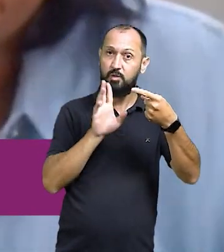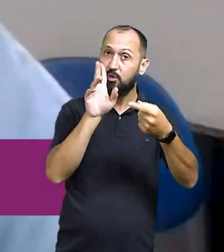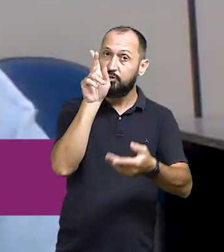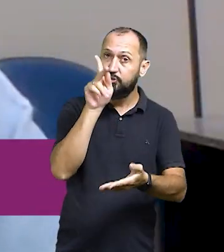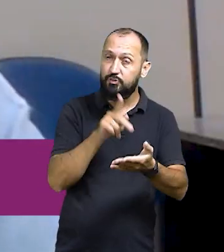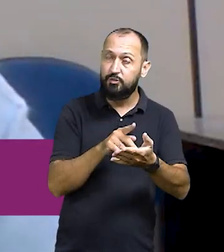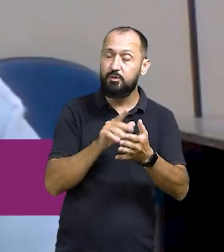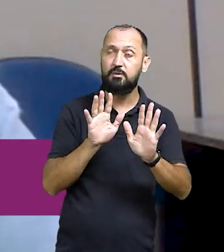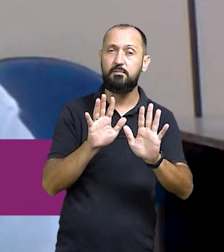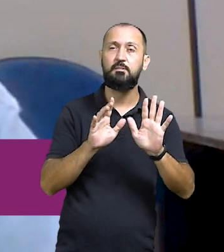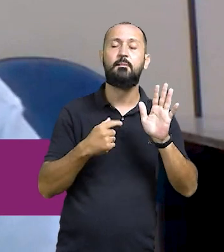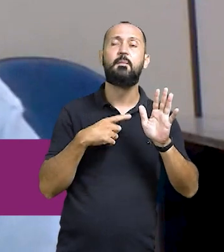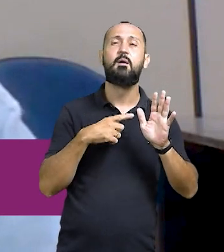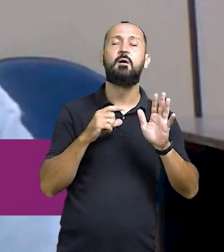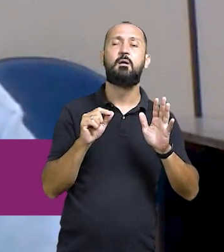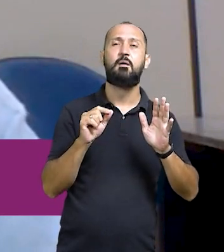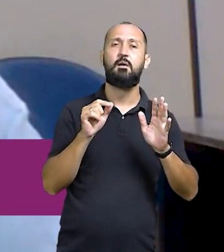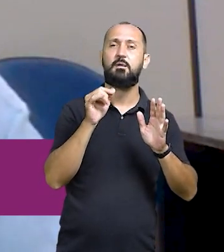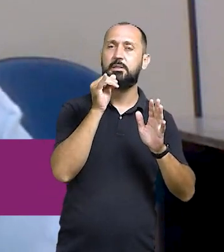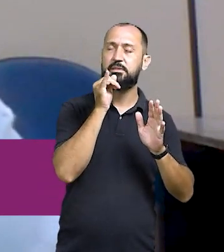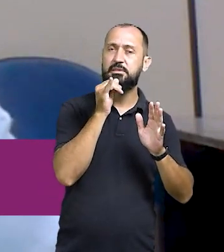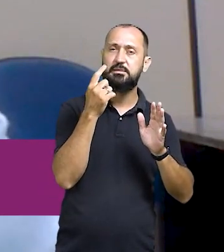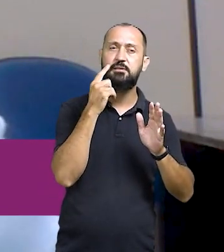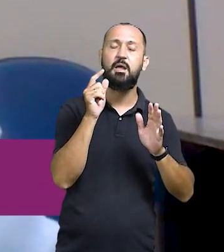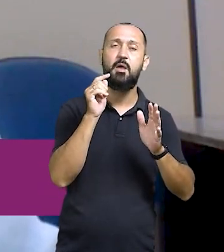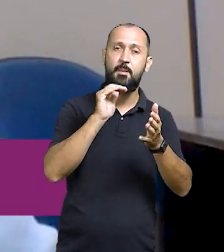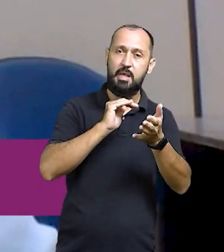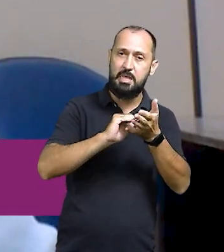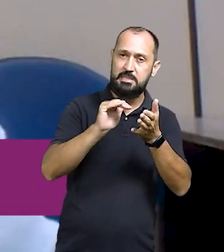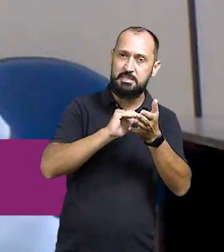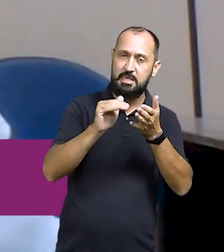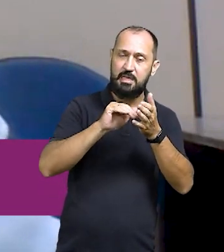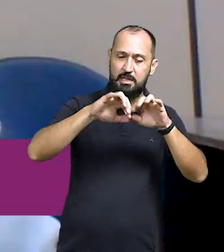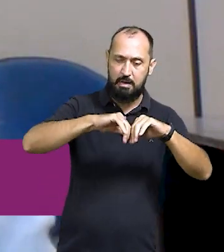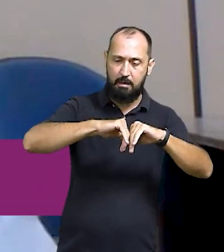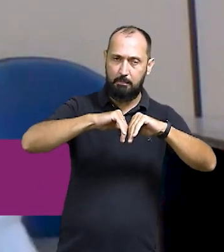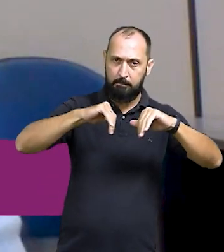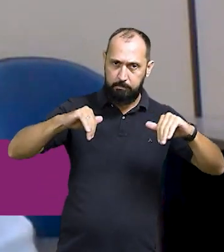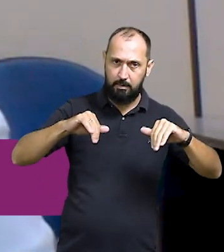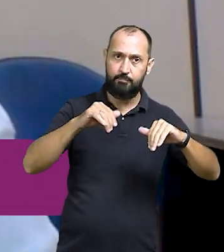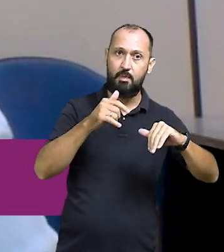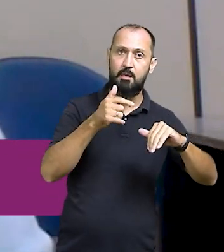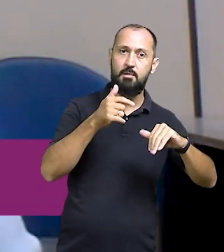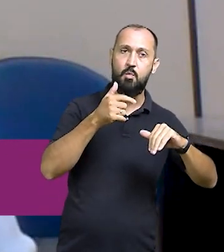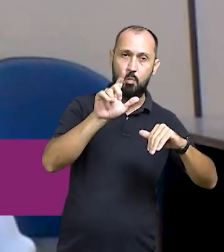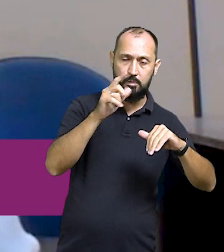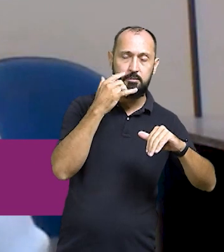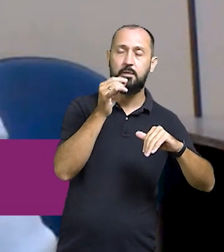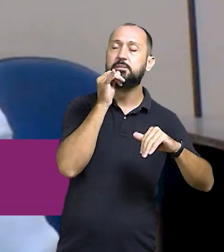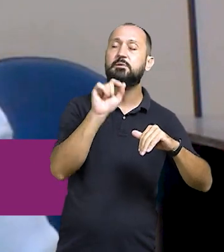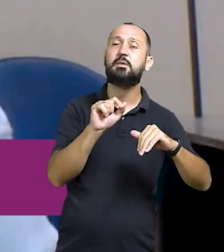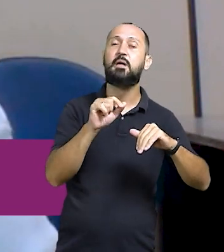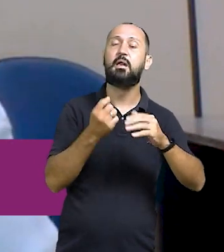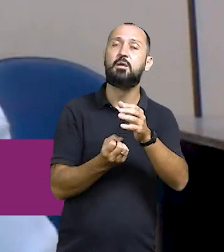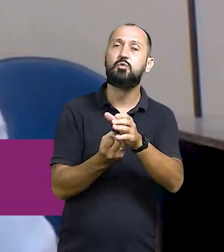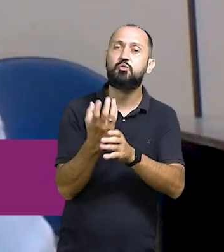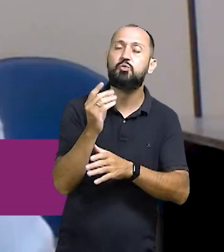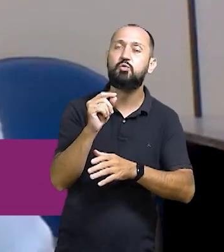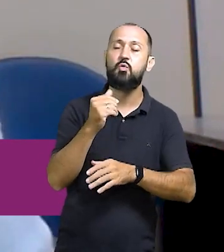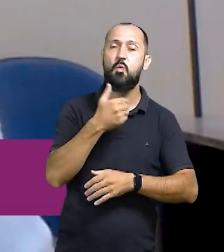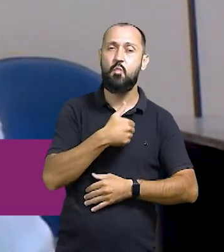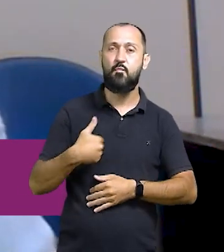aí a proteção das mulheres parlamentares e também do combate, agora um termo que tem se usado bastante, ao bullying, né? O fato da mulher